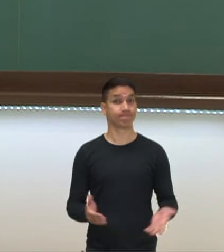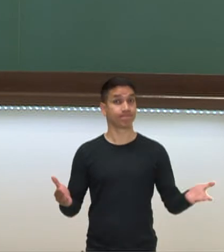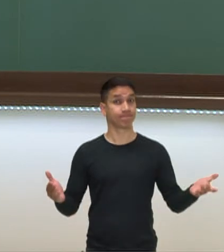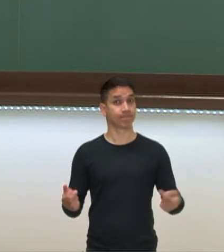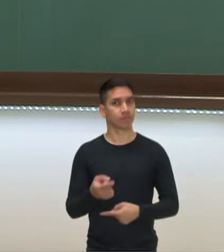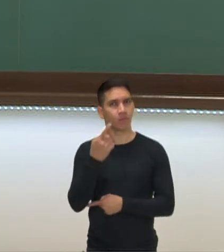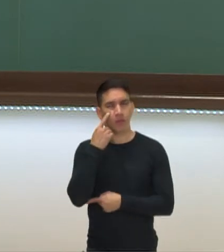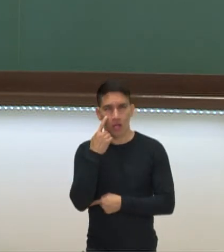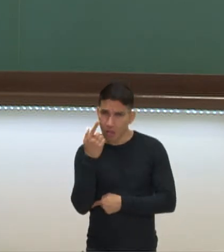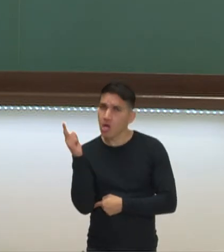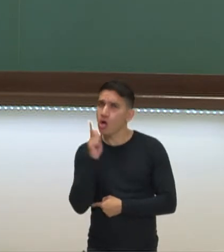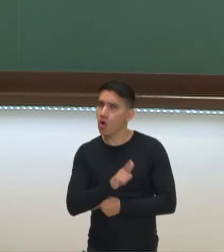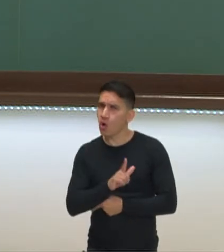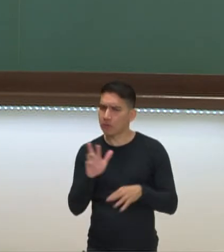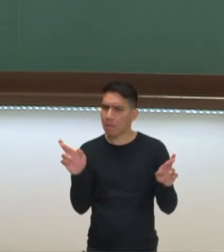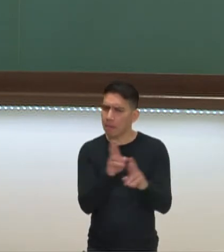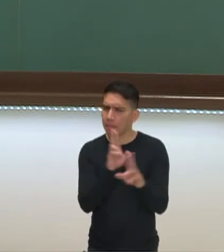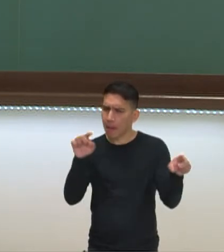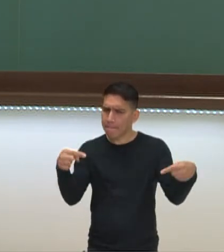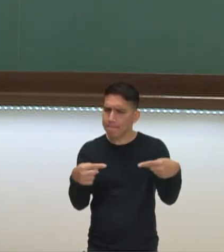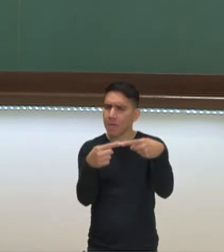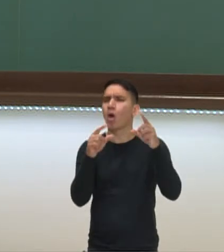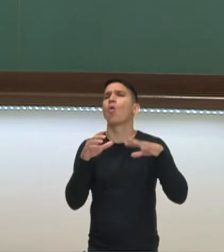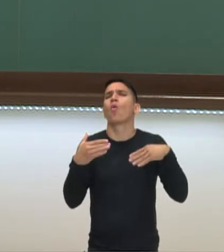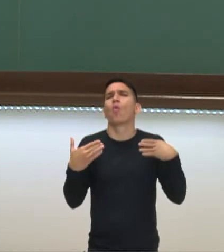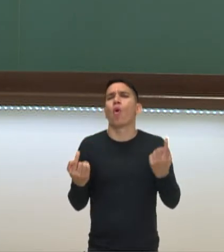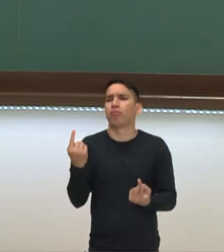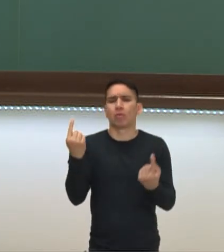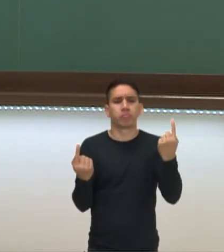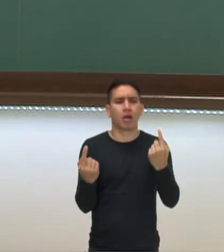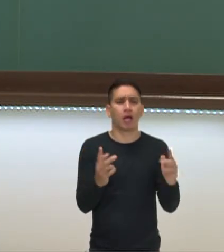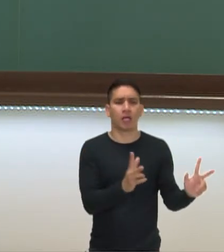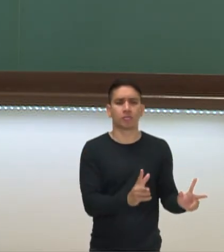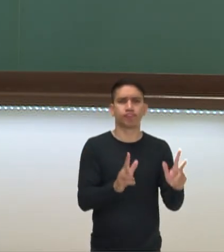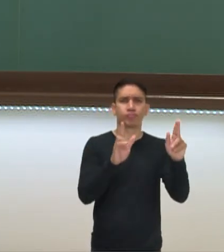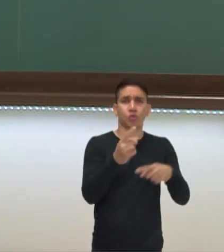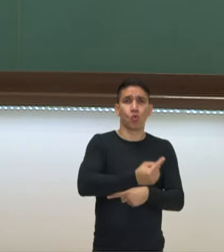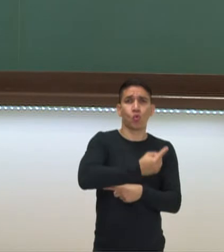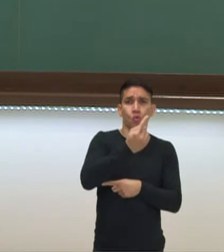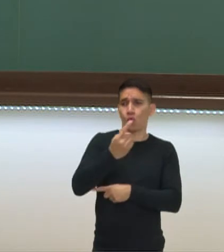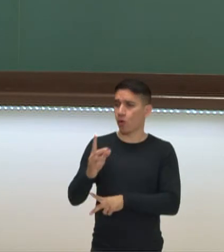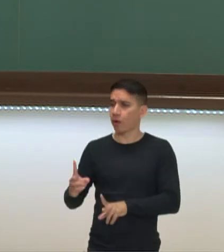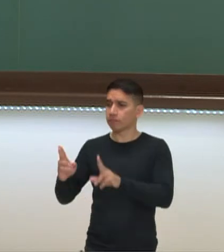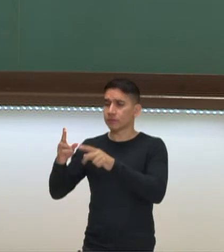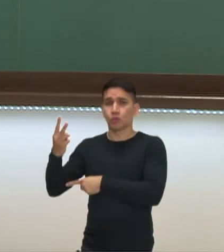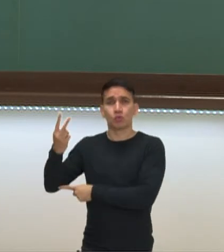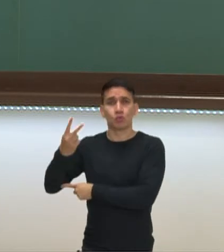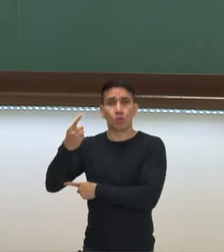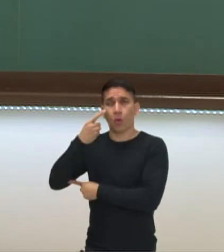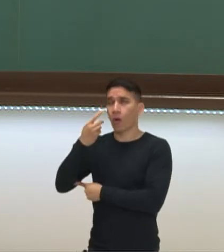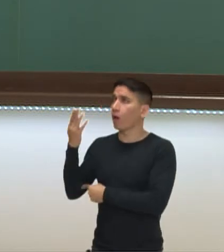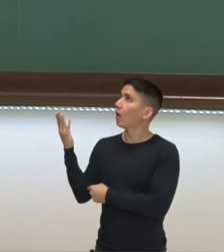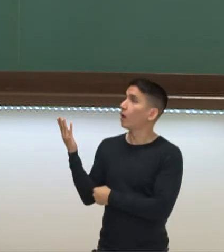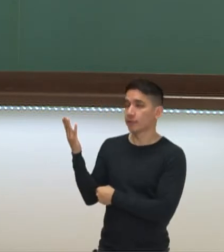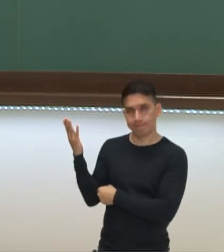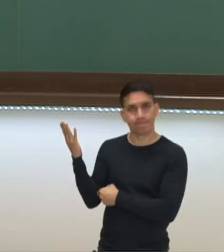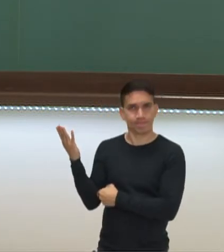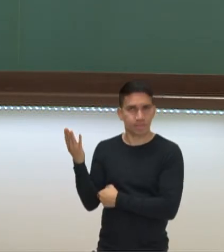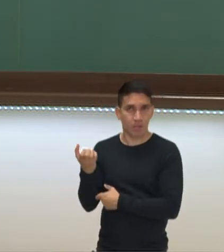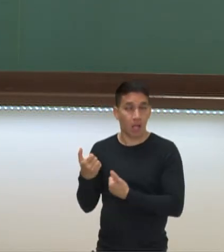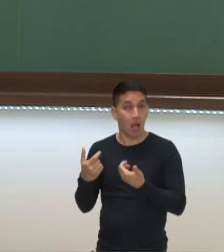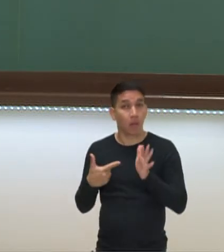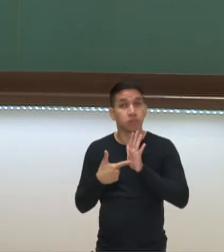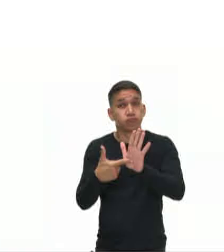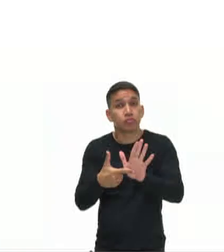Então, estudantes conseguiram ali estabelecer uma relação entre o trecho 1 e o trecho 2? Quem colocou que é